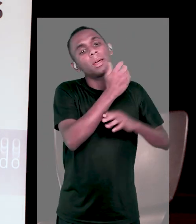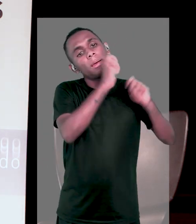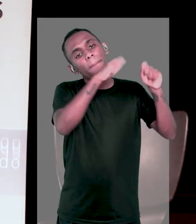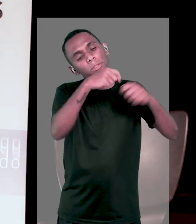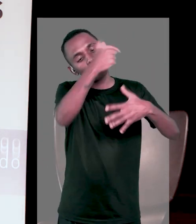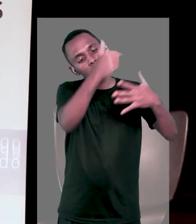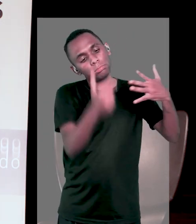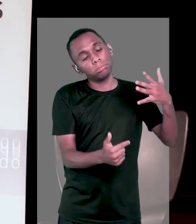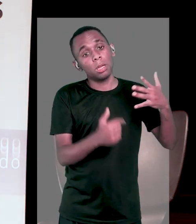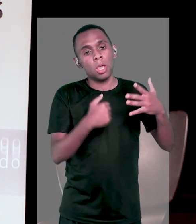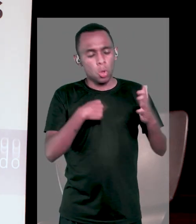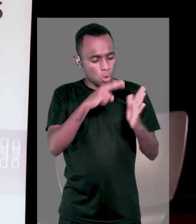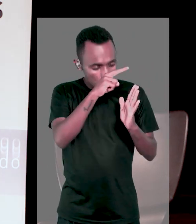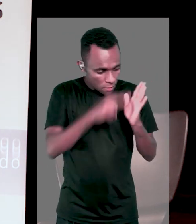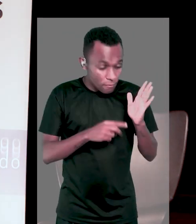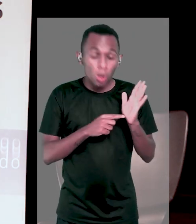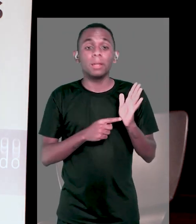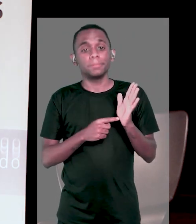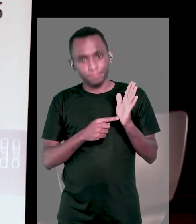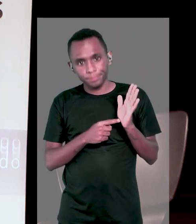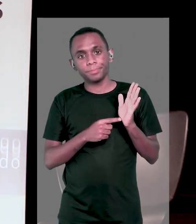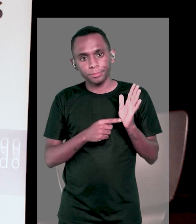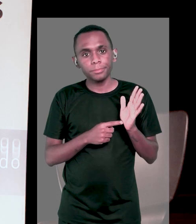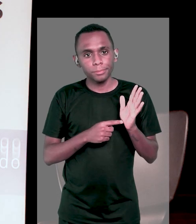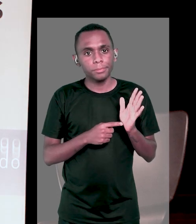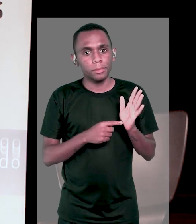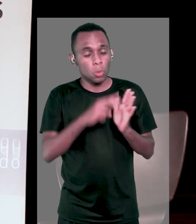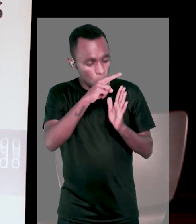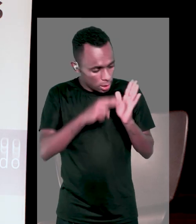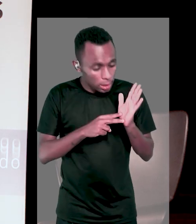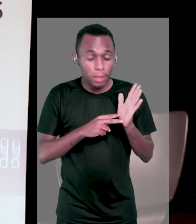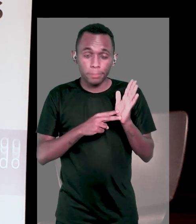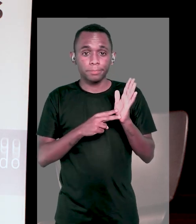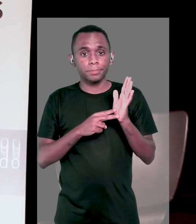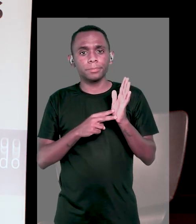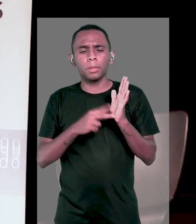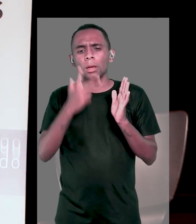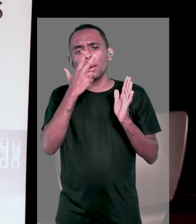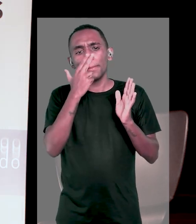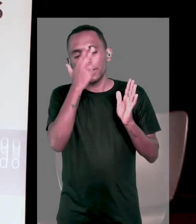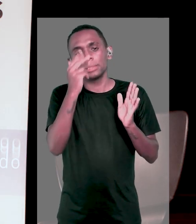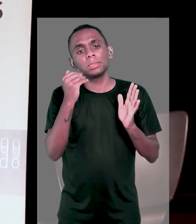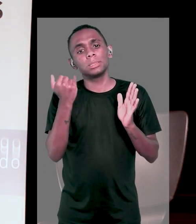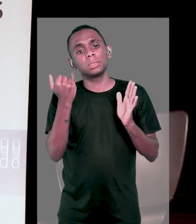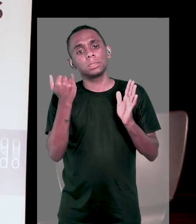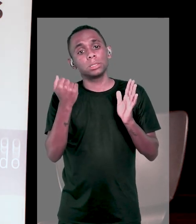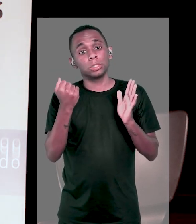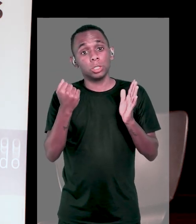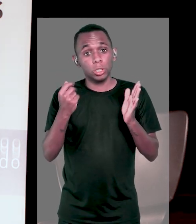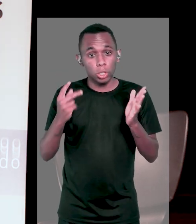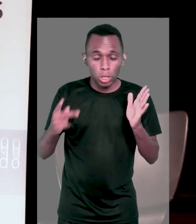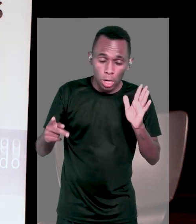geral da arte é uma passagem muito bonita a visão o tato o